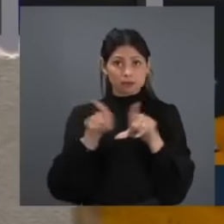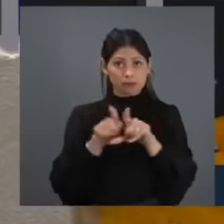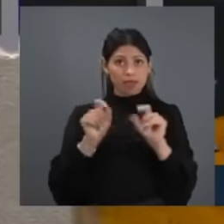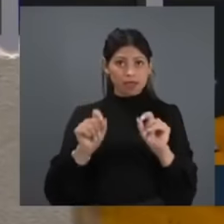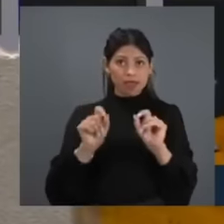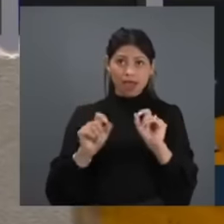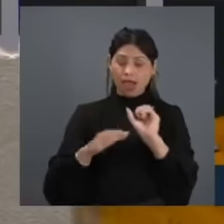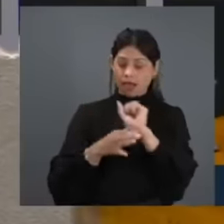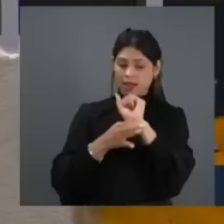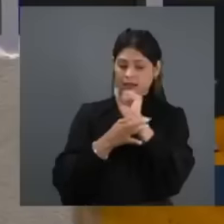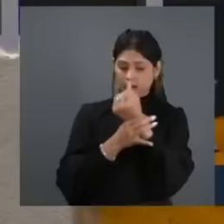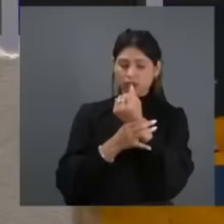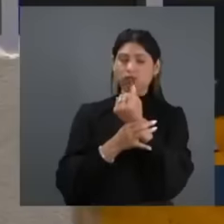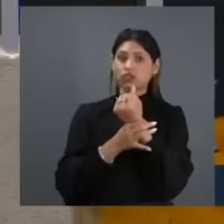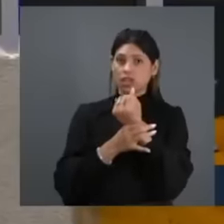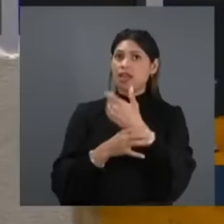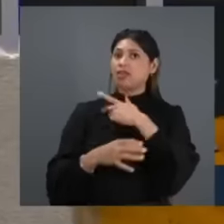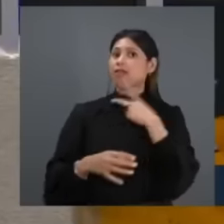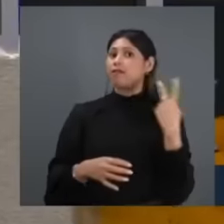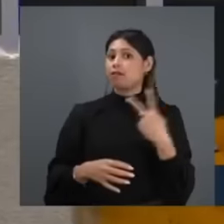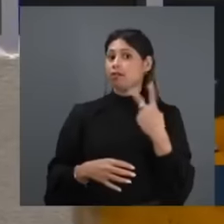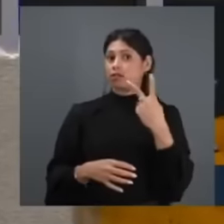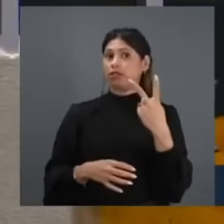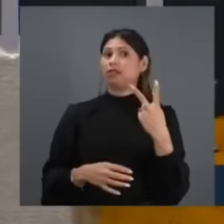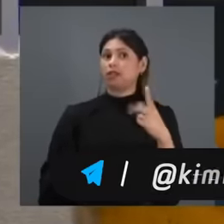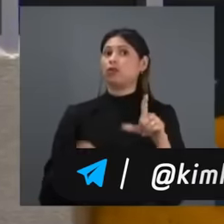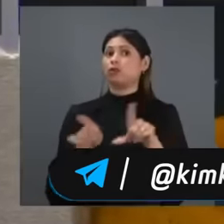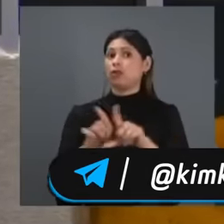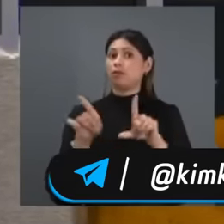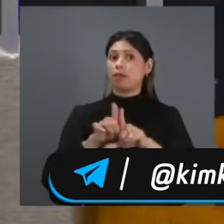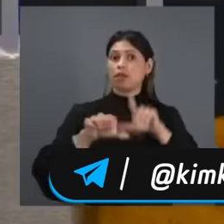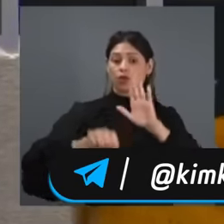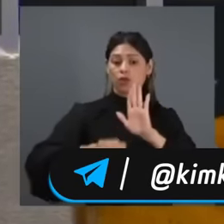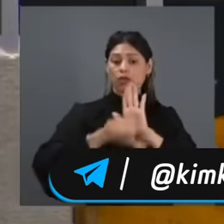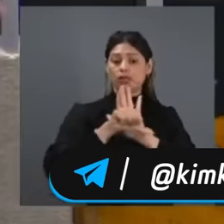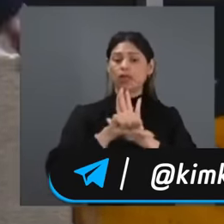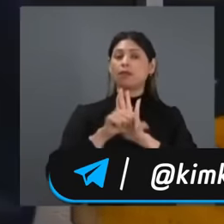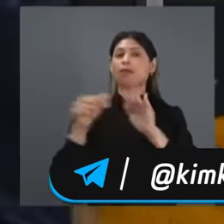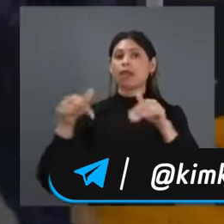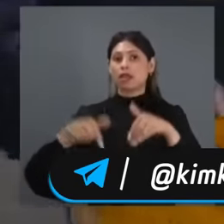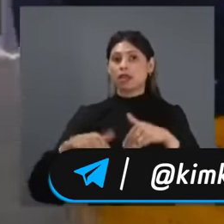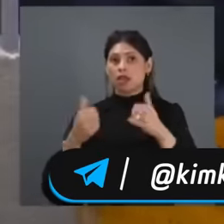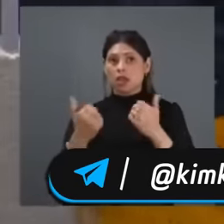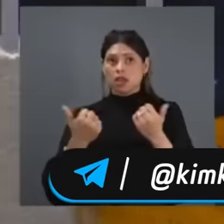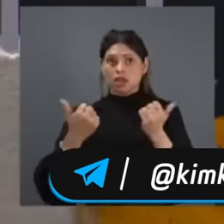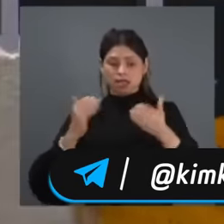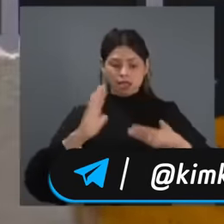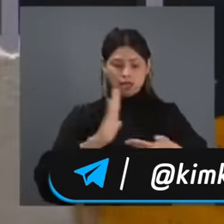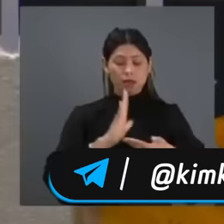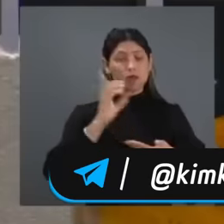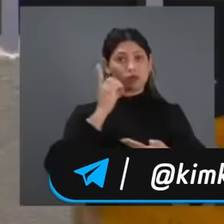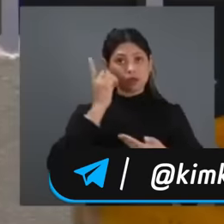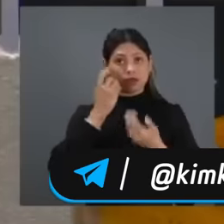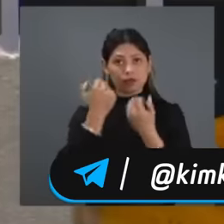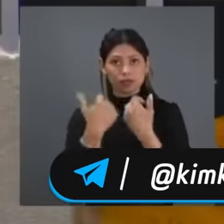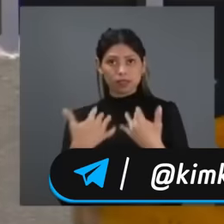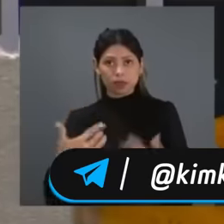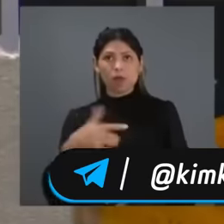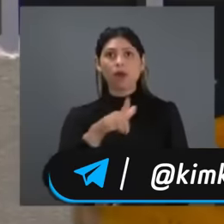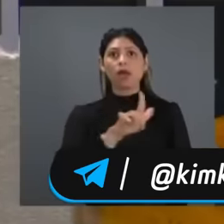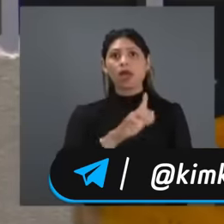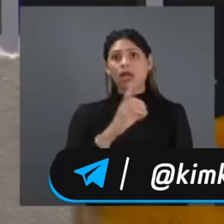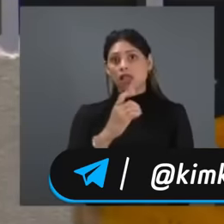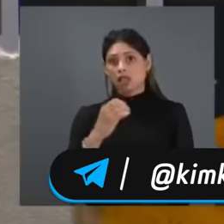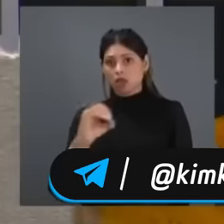garantia de uma repressão efetiva ao crime, aprovando no plenário desta Câmara dos Deputados a Lei Orgânica das Polícias,